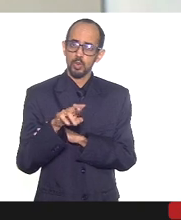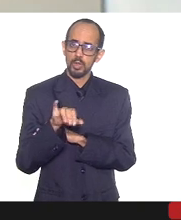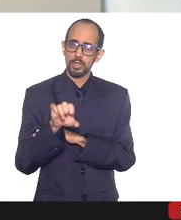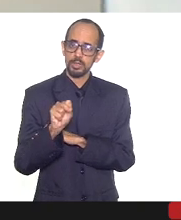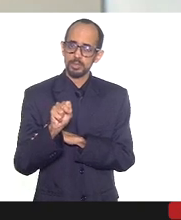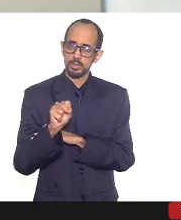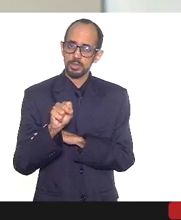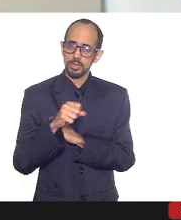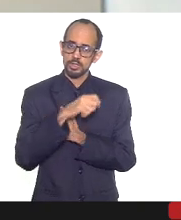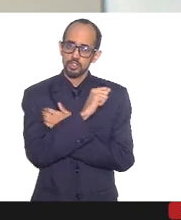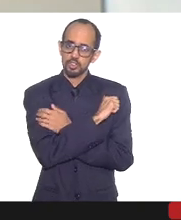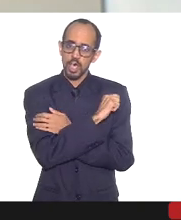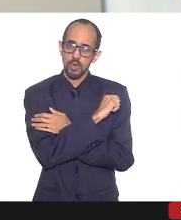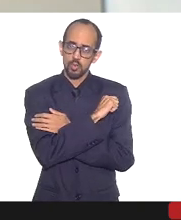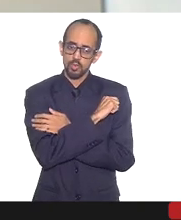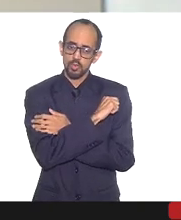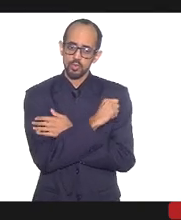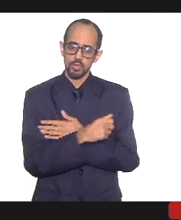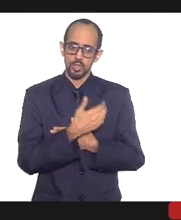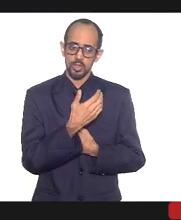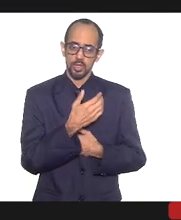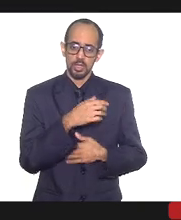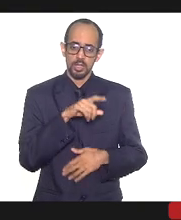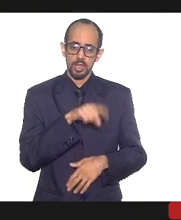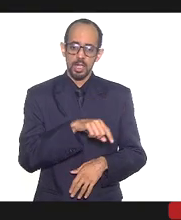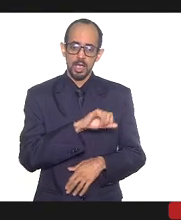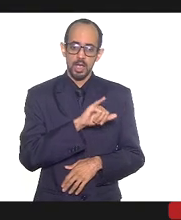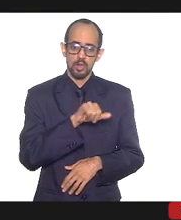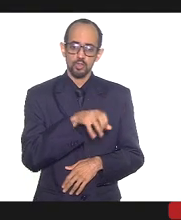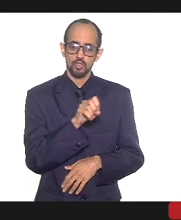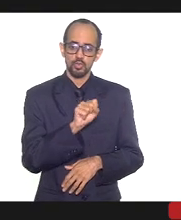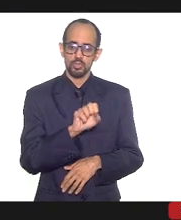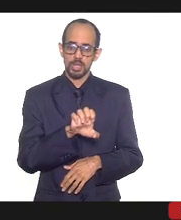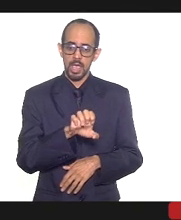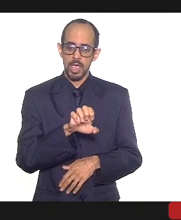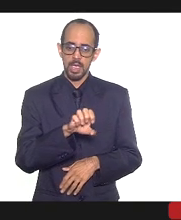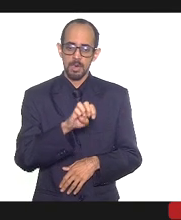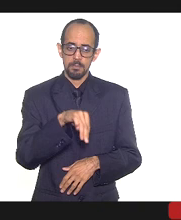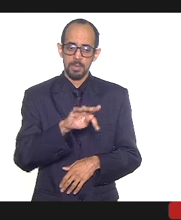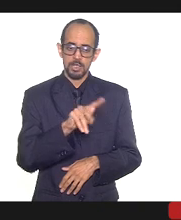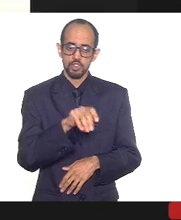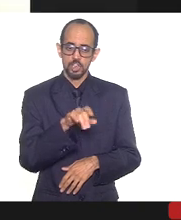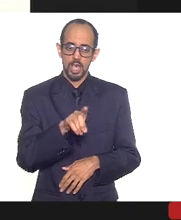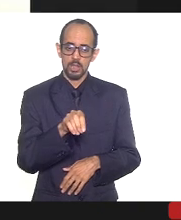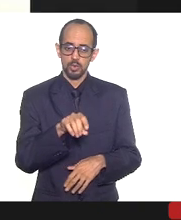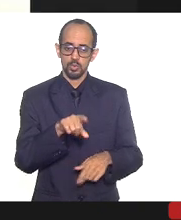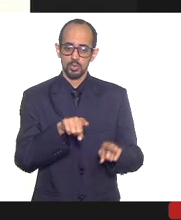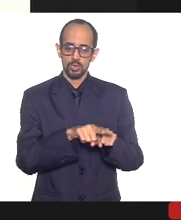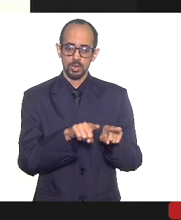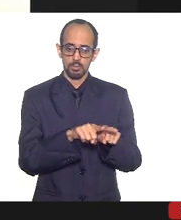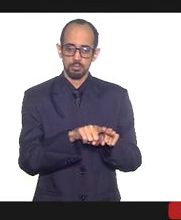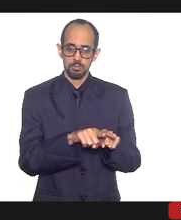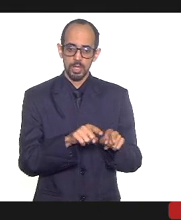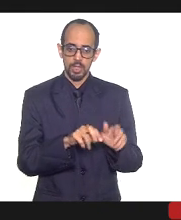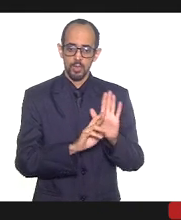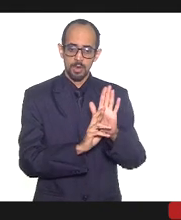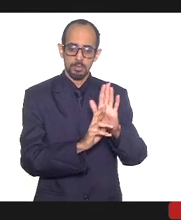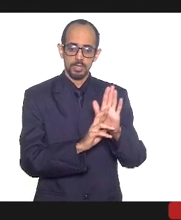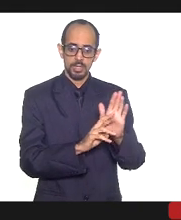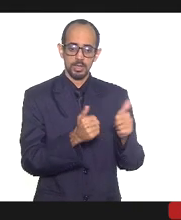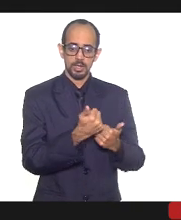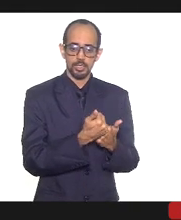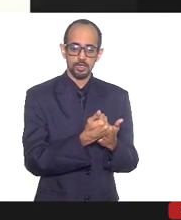de chamar para fazer uso da palavra o José Machado e, na sequência, também o representante dos auxiliares de secretaria, o Carlos